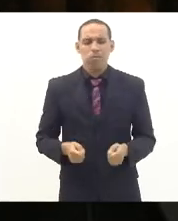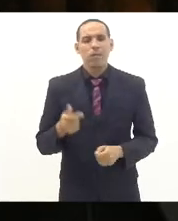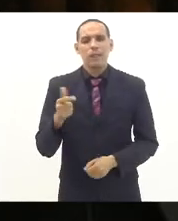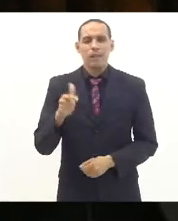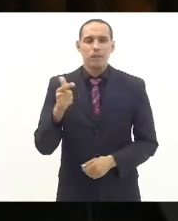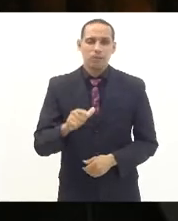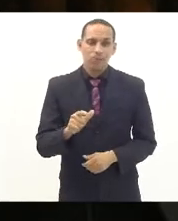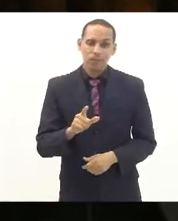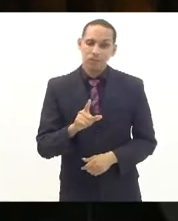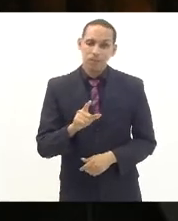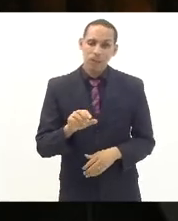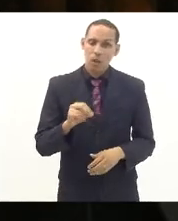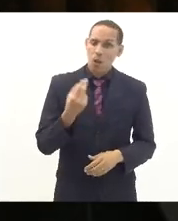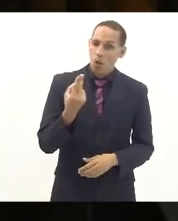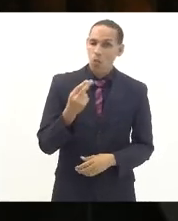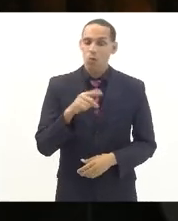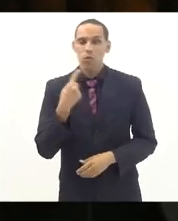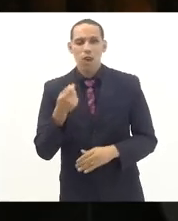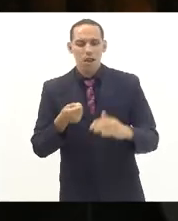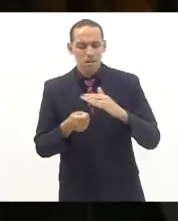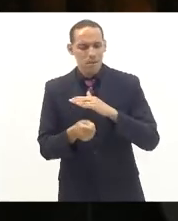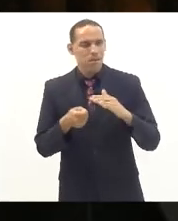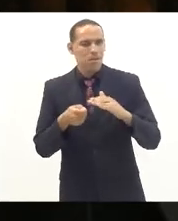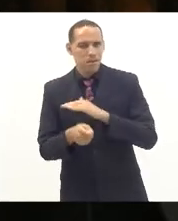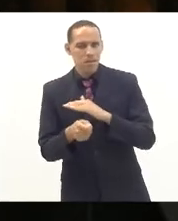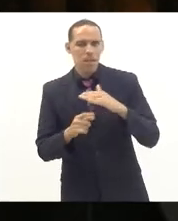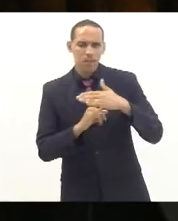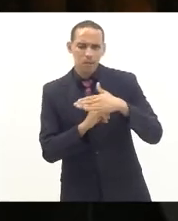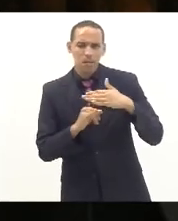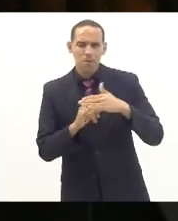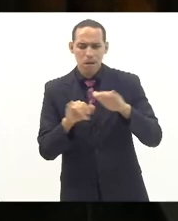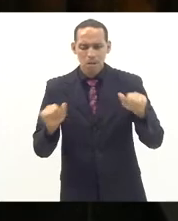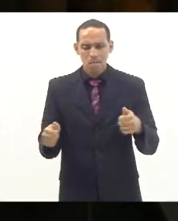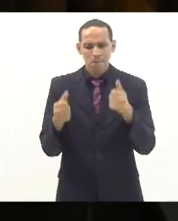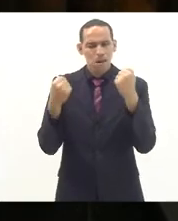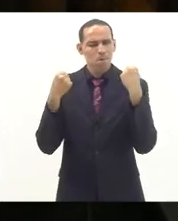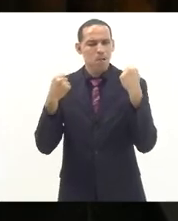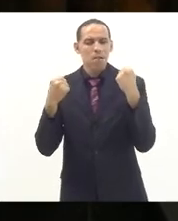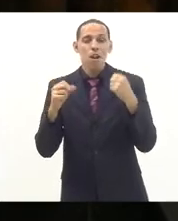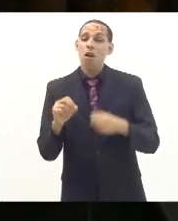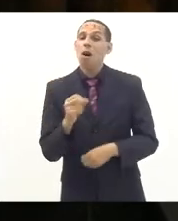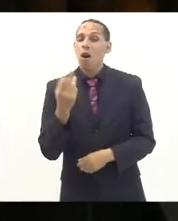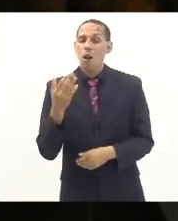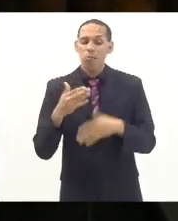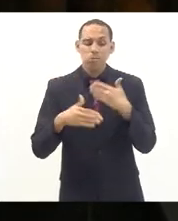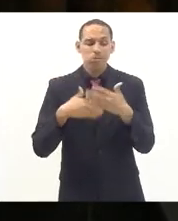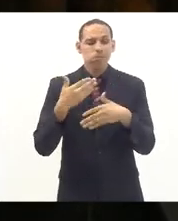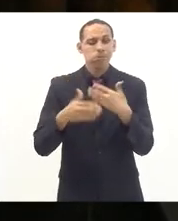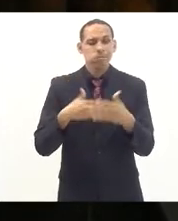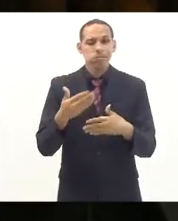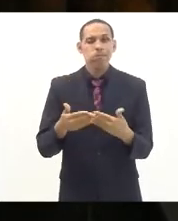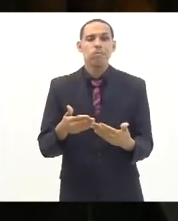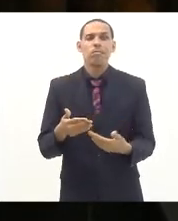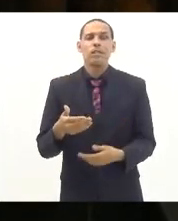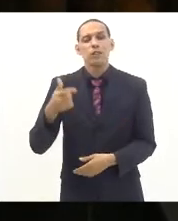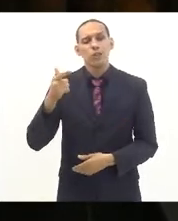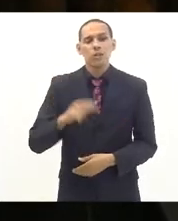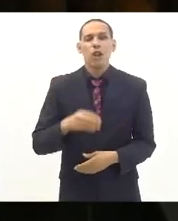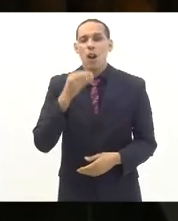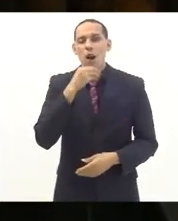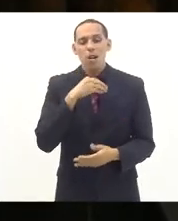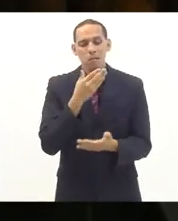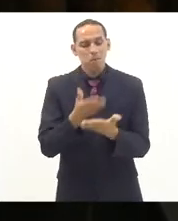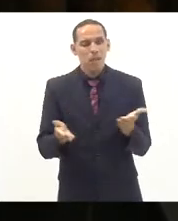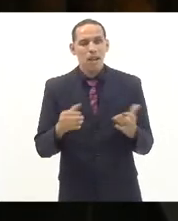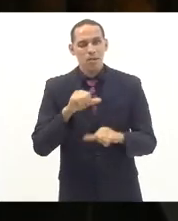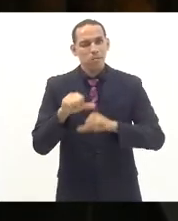ou a gente Forest no fortalecimento das nossas instituições ou infelizmente a gente vai ver passar mais uma grande